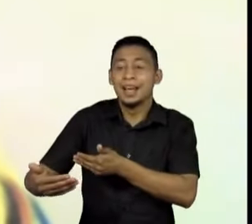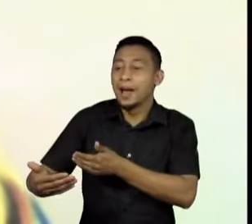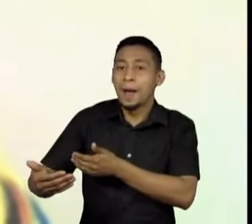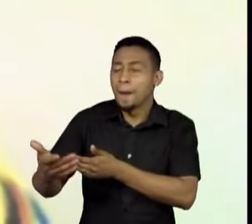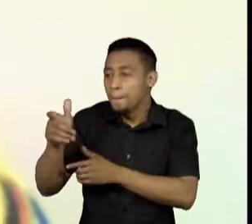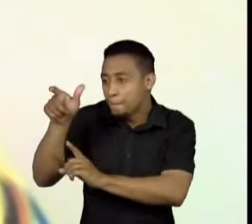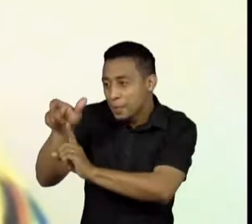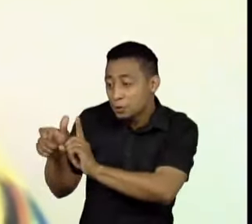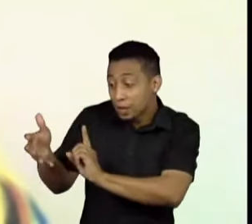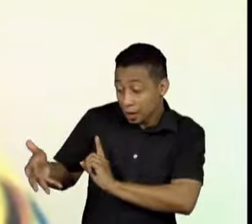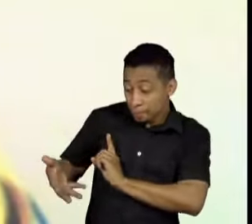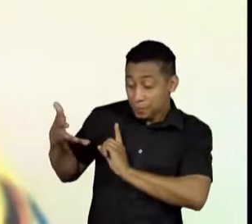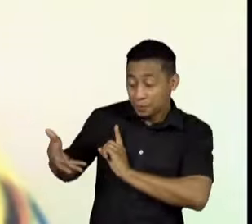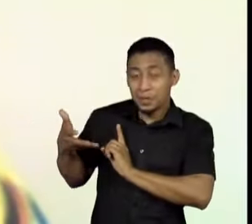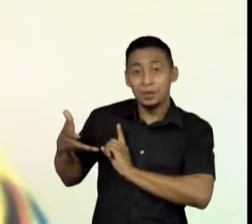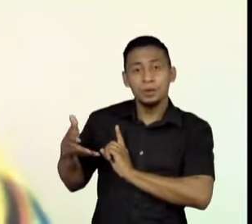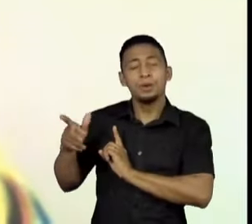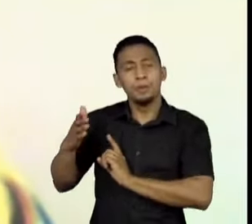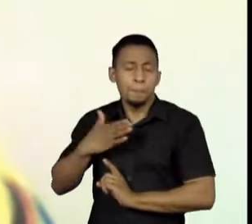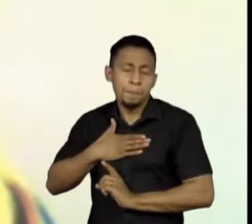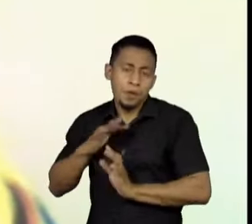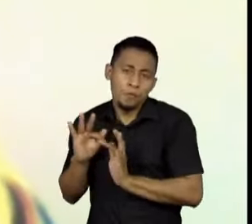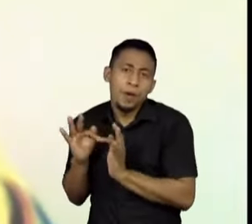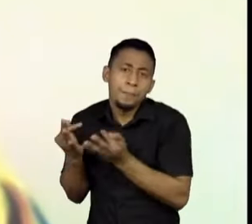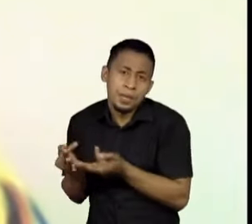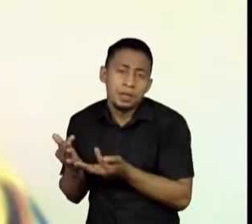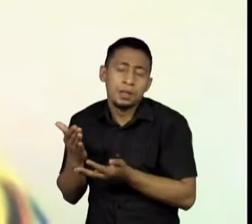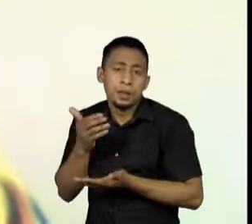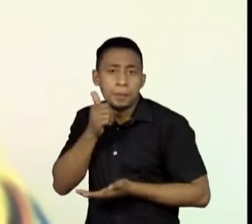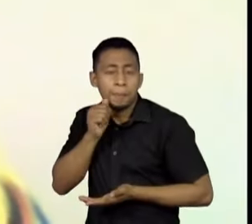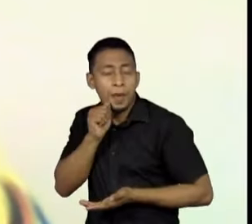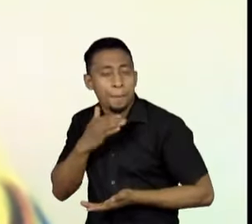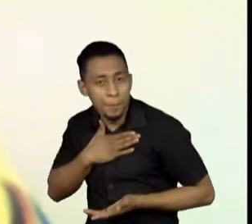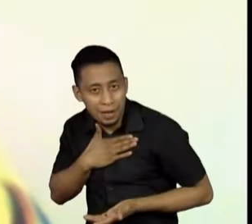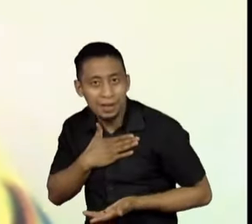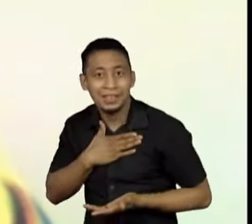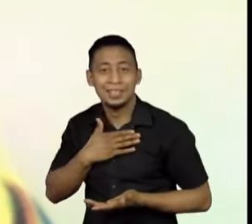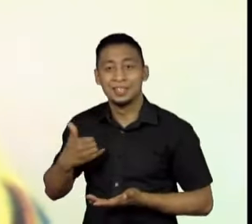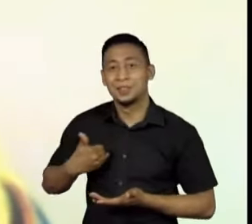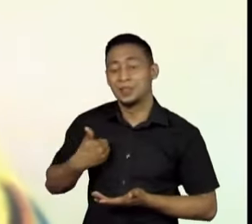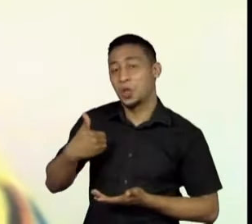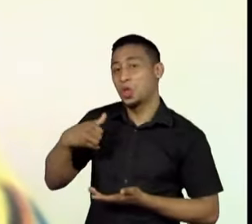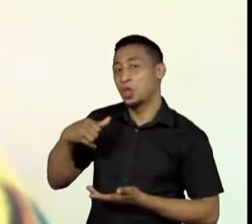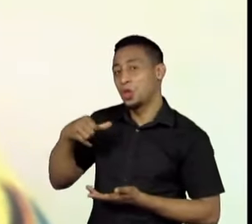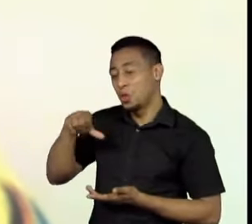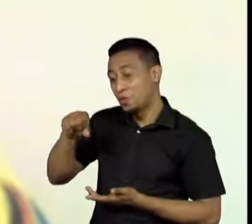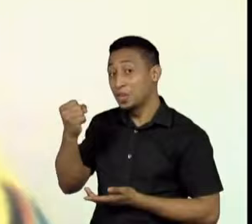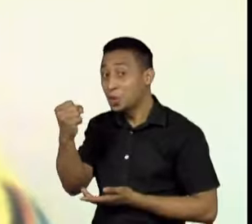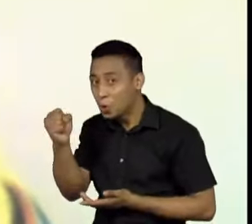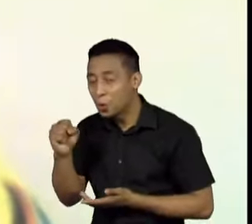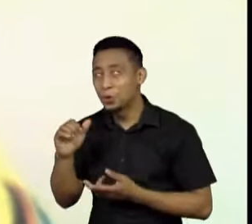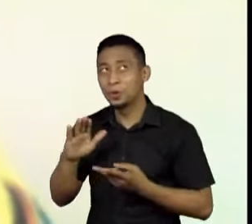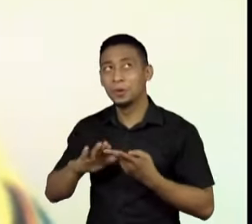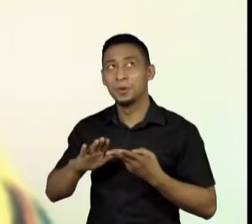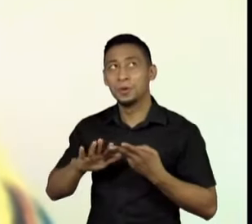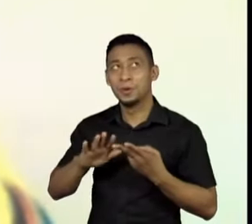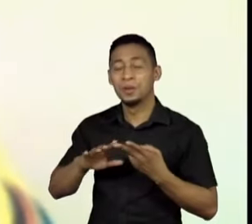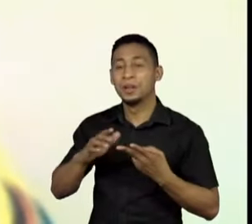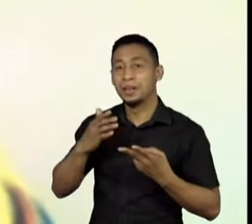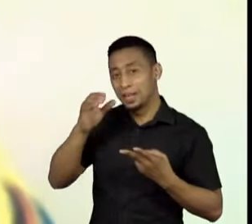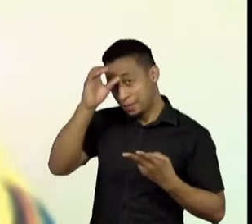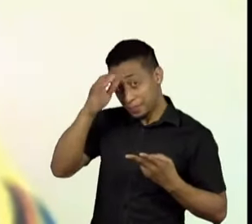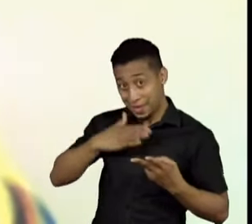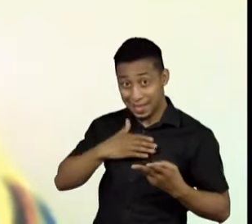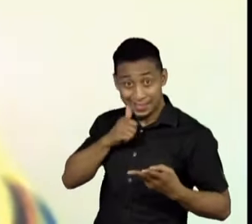inspirou muito foram as mulheres de minha família, né? Minha mãe, com 98 anos, minha tia que me criou, né?